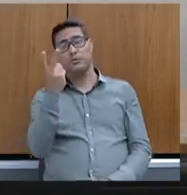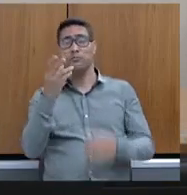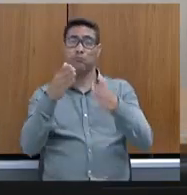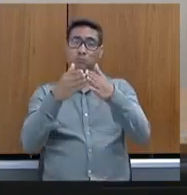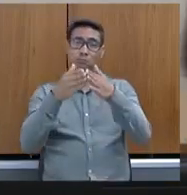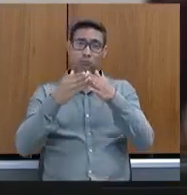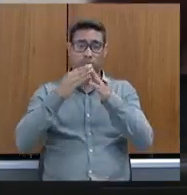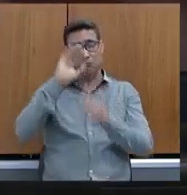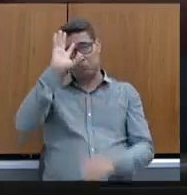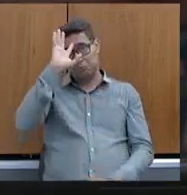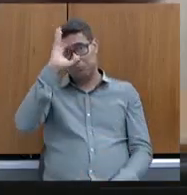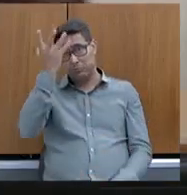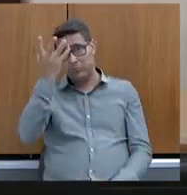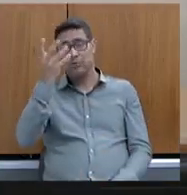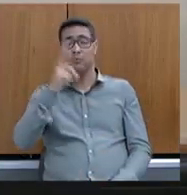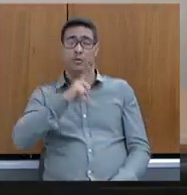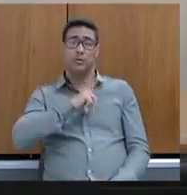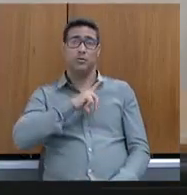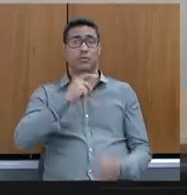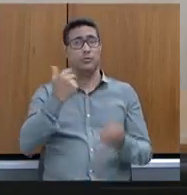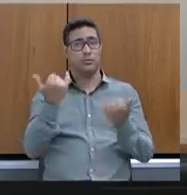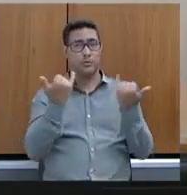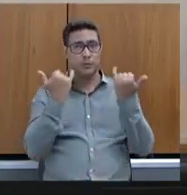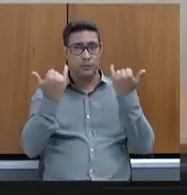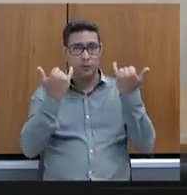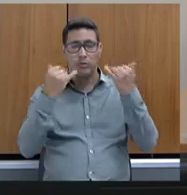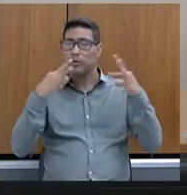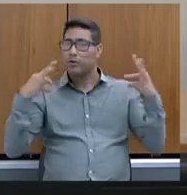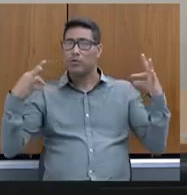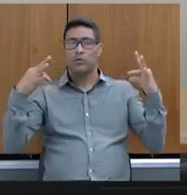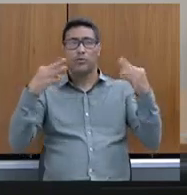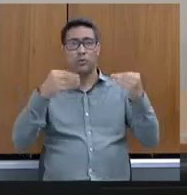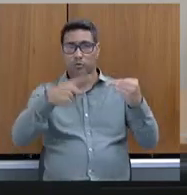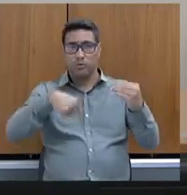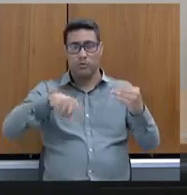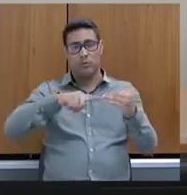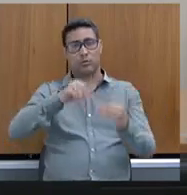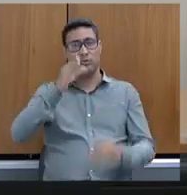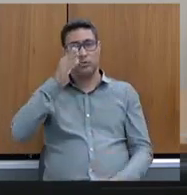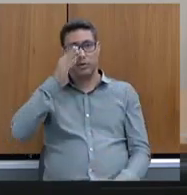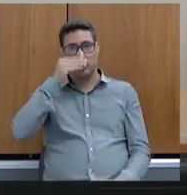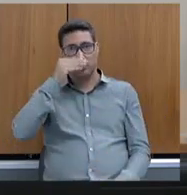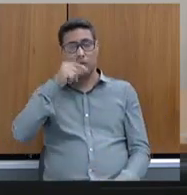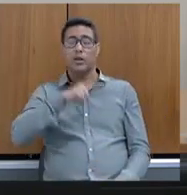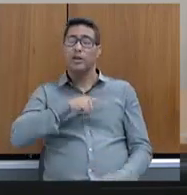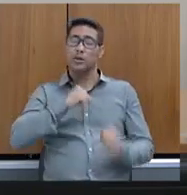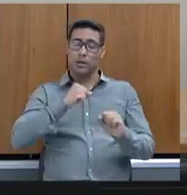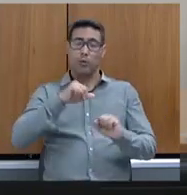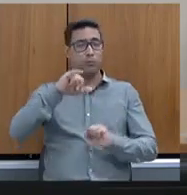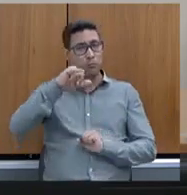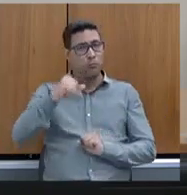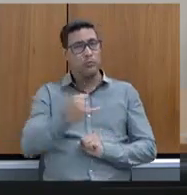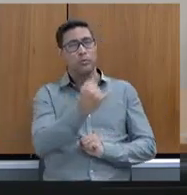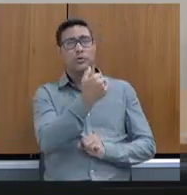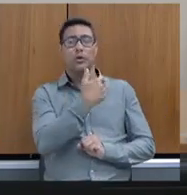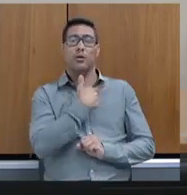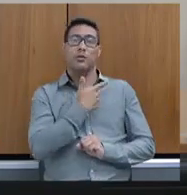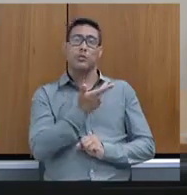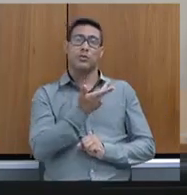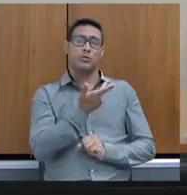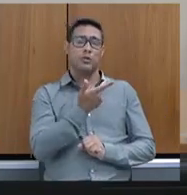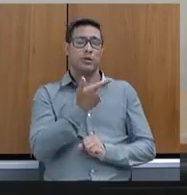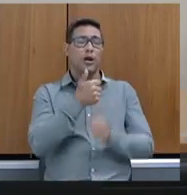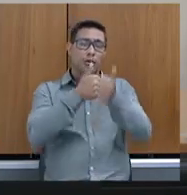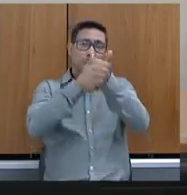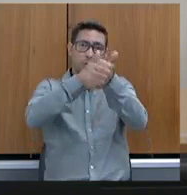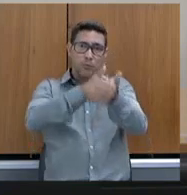esclarecimento de maiores informações né todos que nos acompanham terão oportunidade e assim fazer através do site da Assembleia